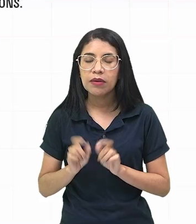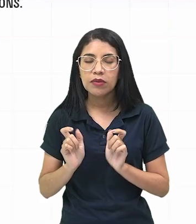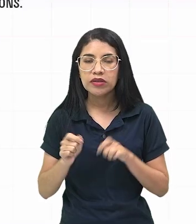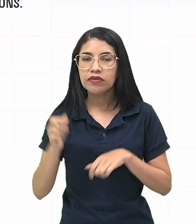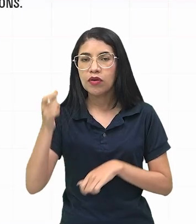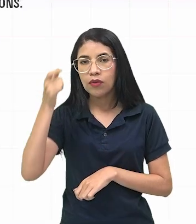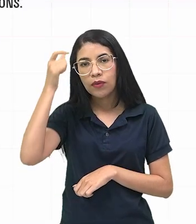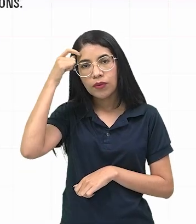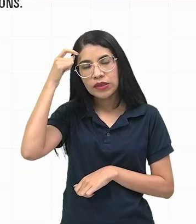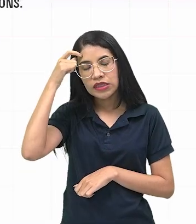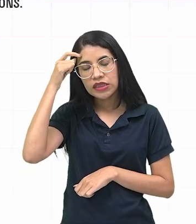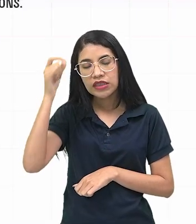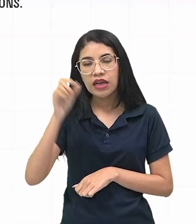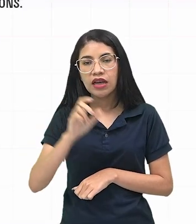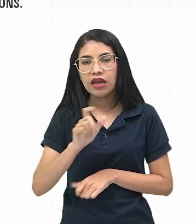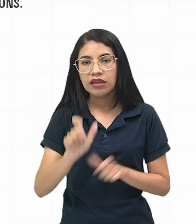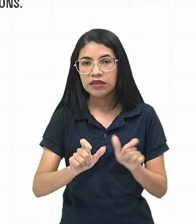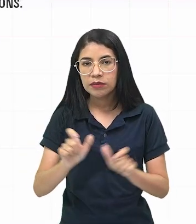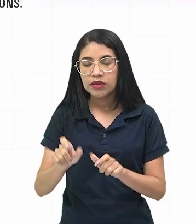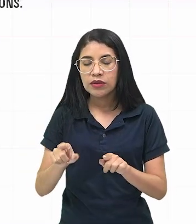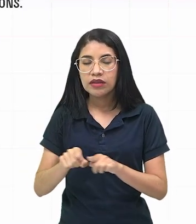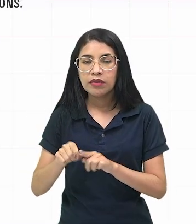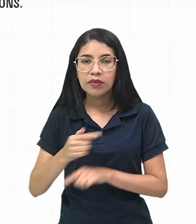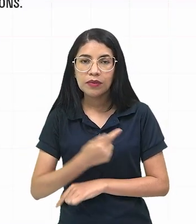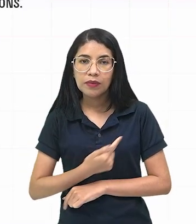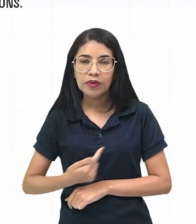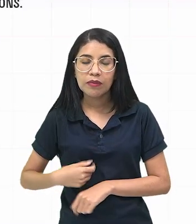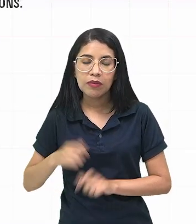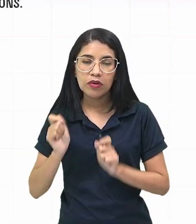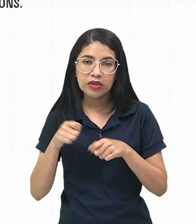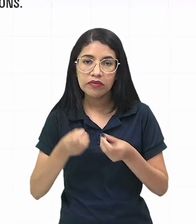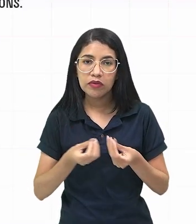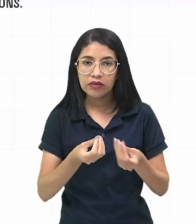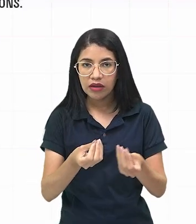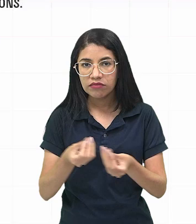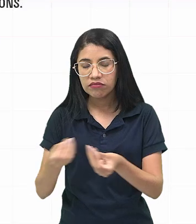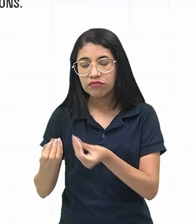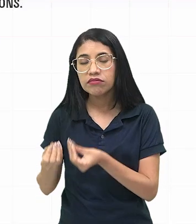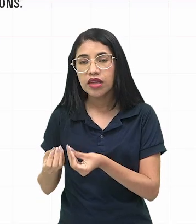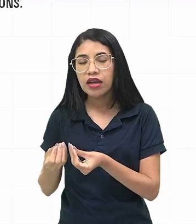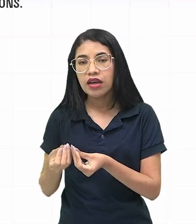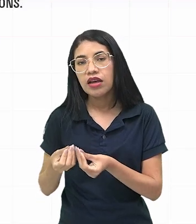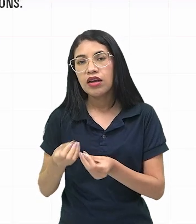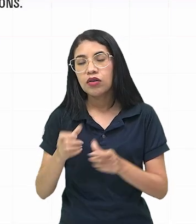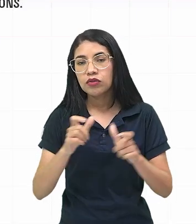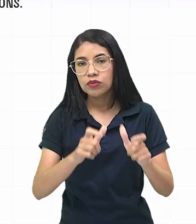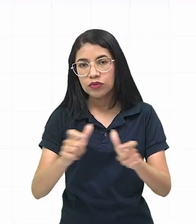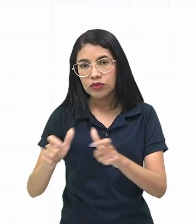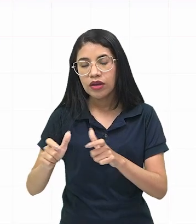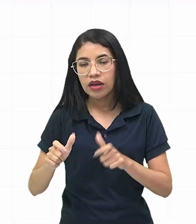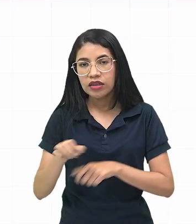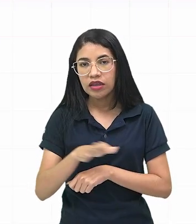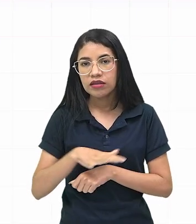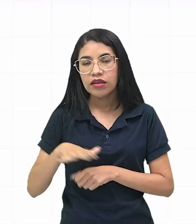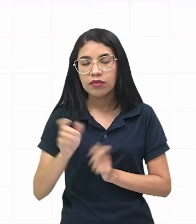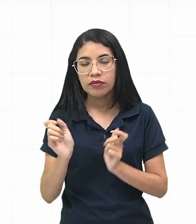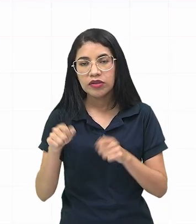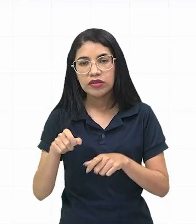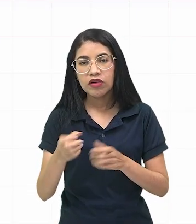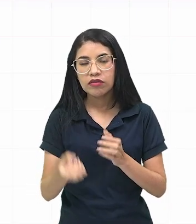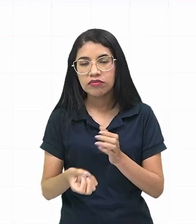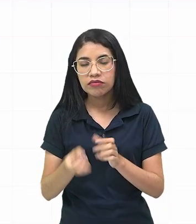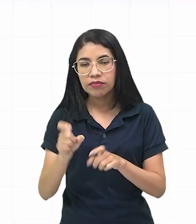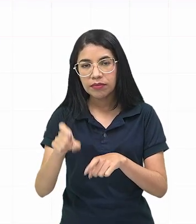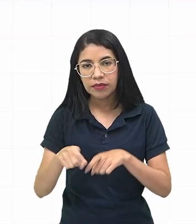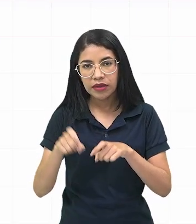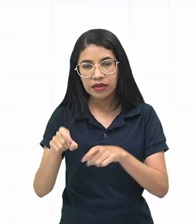conscientizar as pessoas e os governos a conseguirem ceder mais terras para os trabalhadores, né? Mesmo assim, pessoal, a gente tem ali